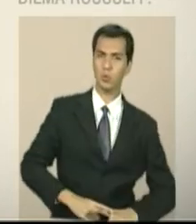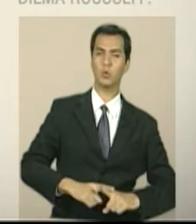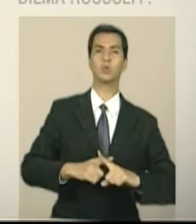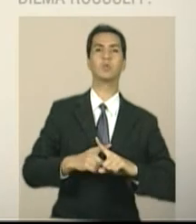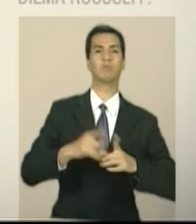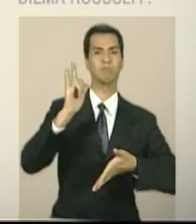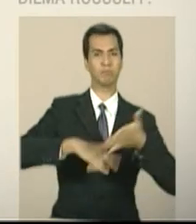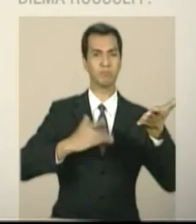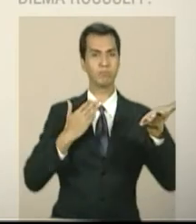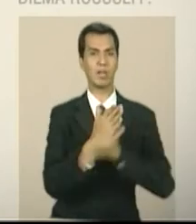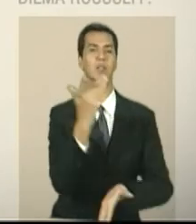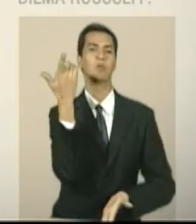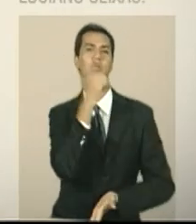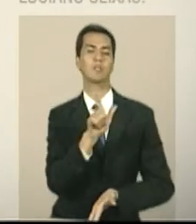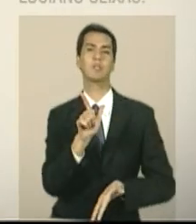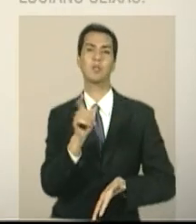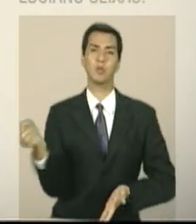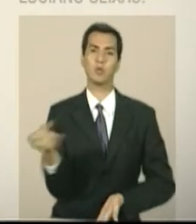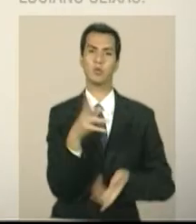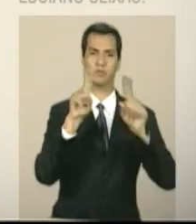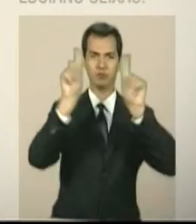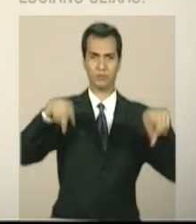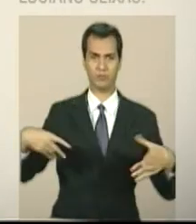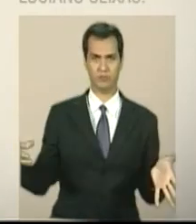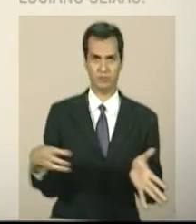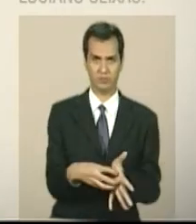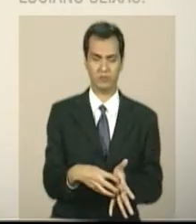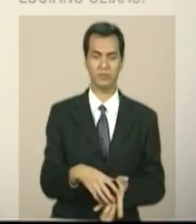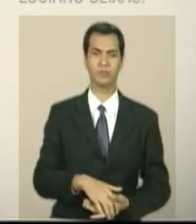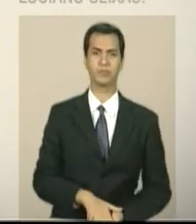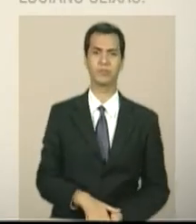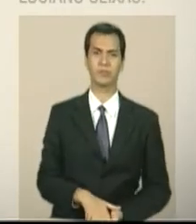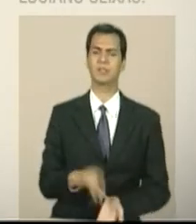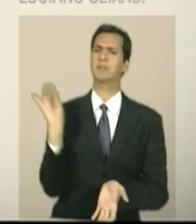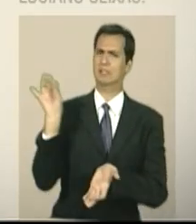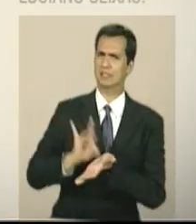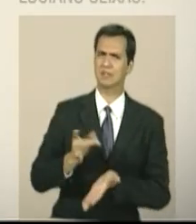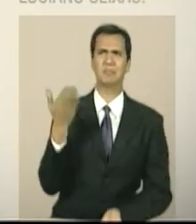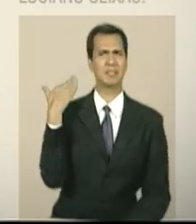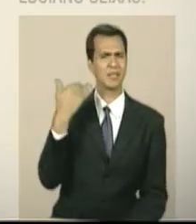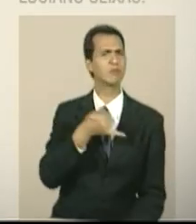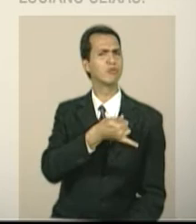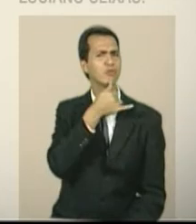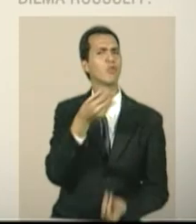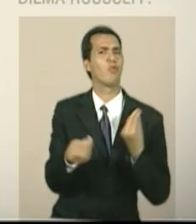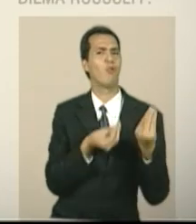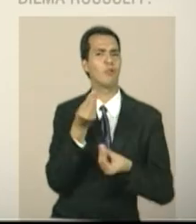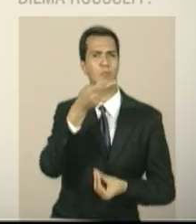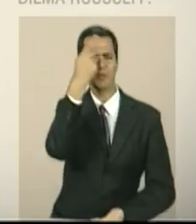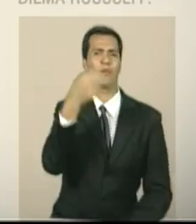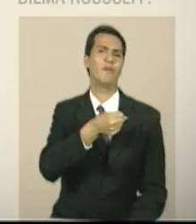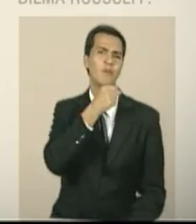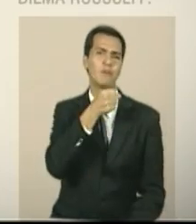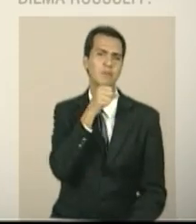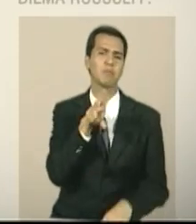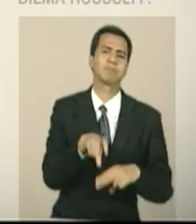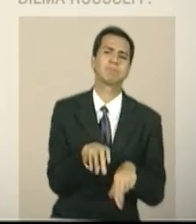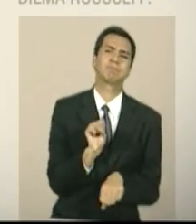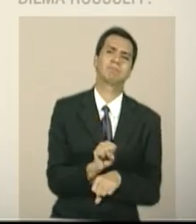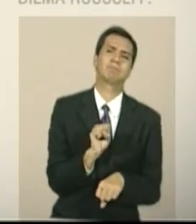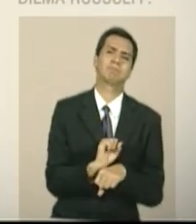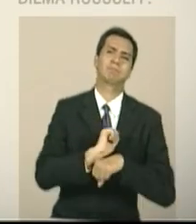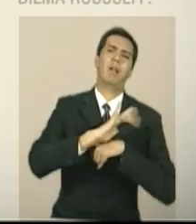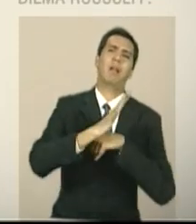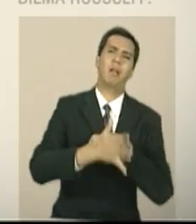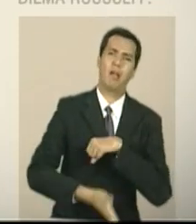onde há carência de funcionários era mesmo triste ver um idoso passando a madrugada à espera de atendimento era assim Luciano